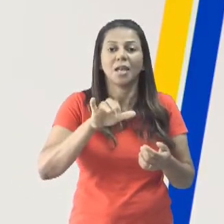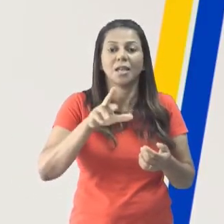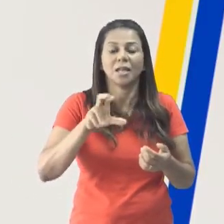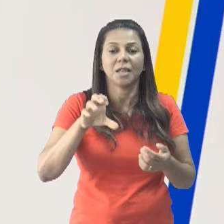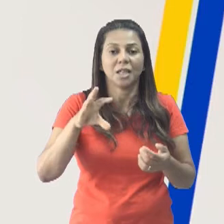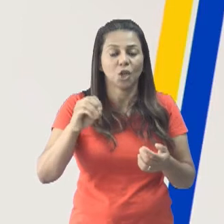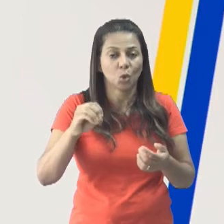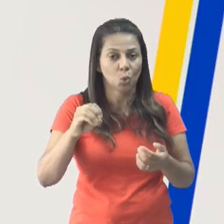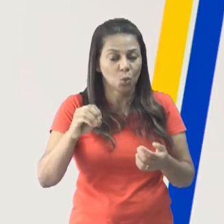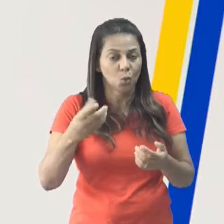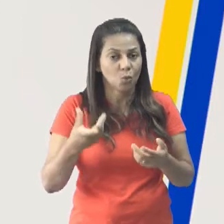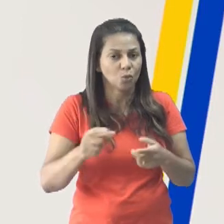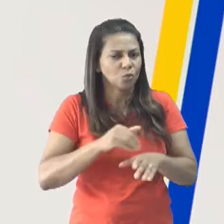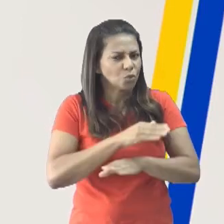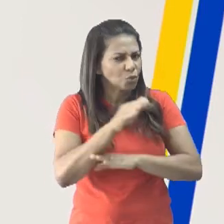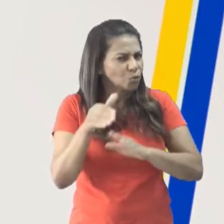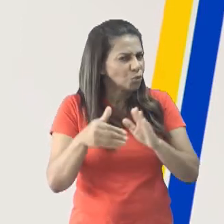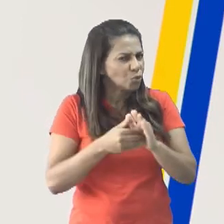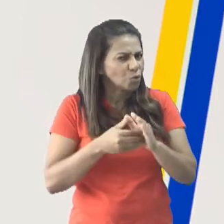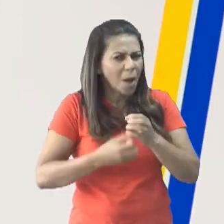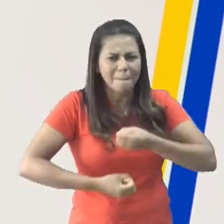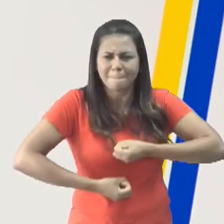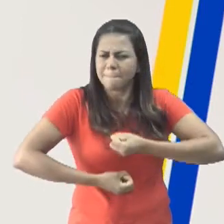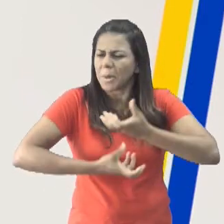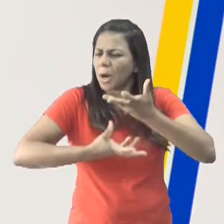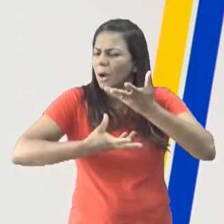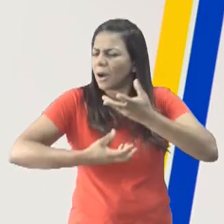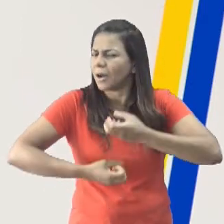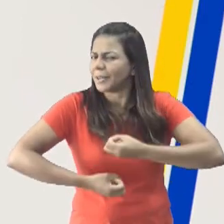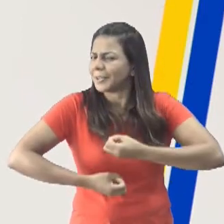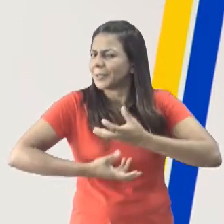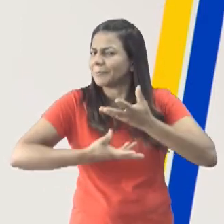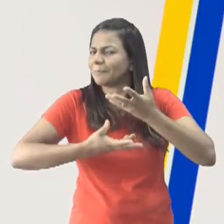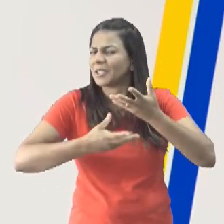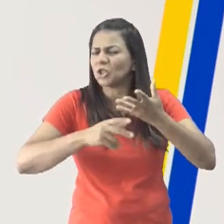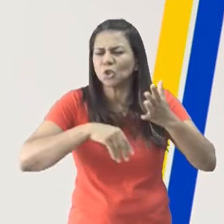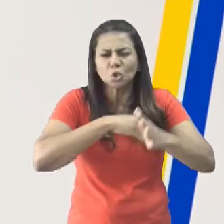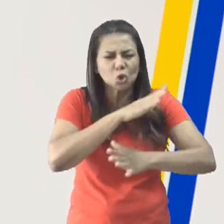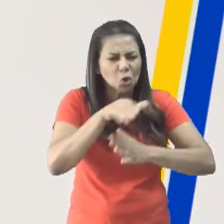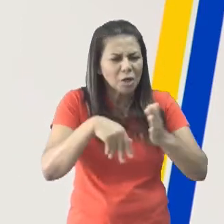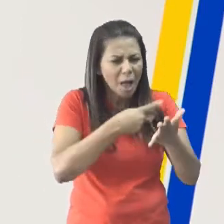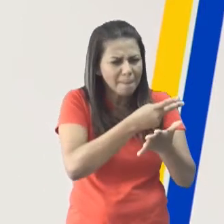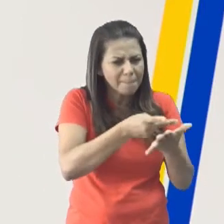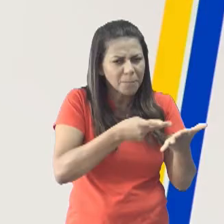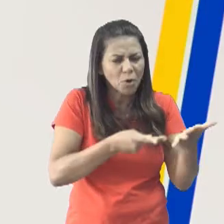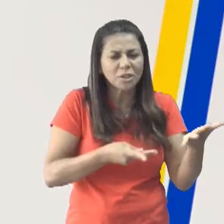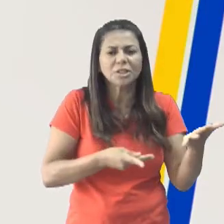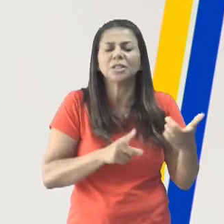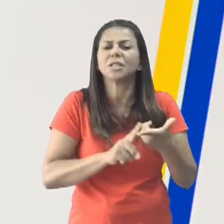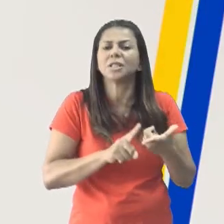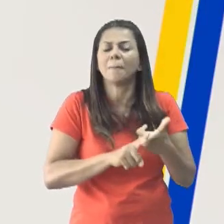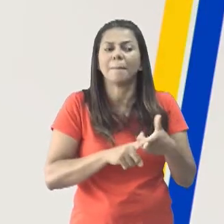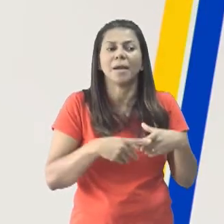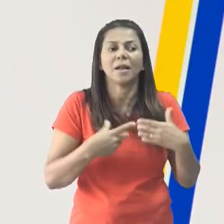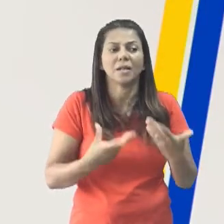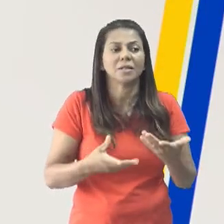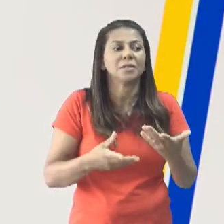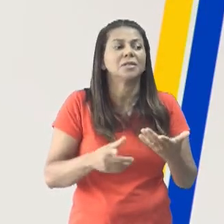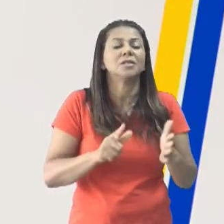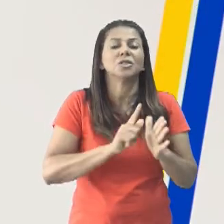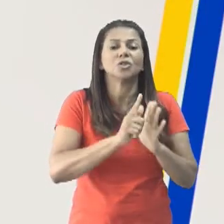se encontravam todos os poemas, todas as poesias, e nós tínhamos também o